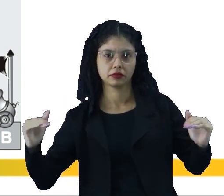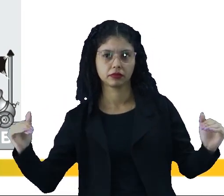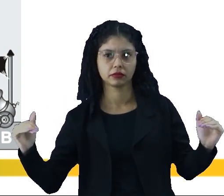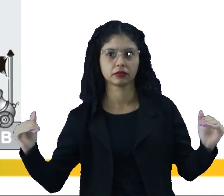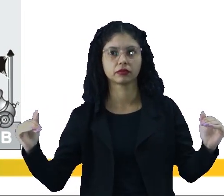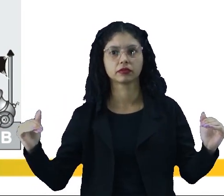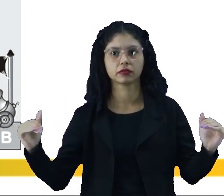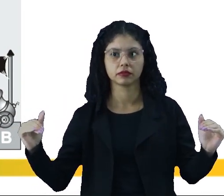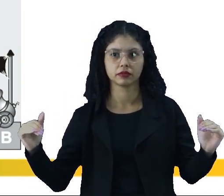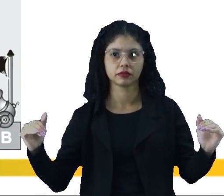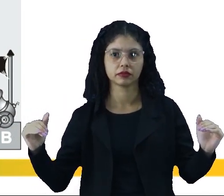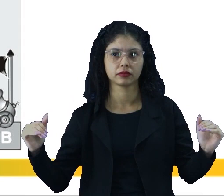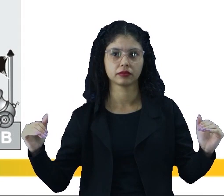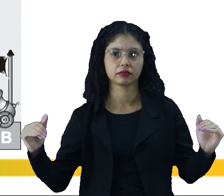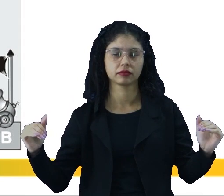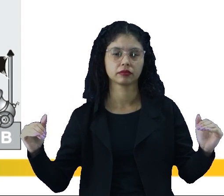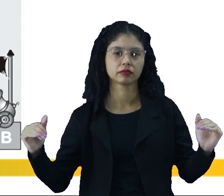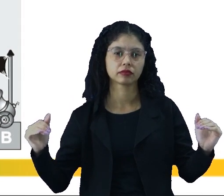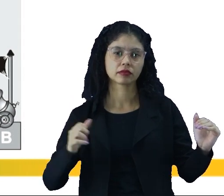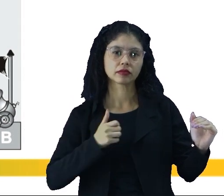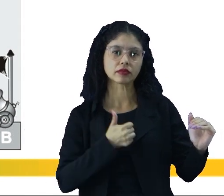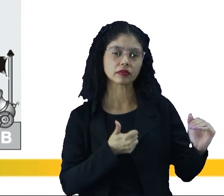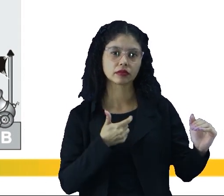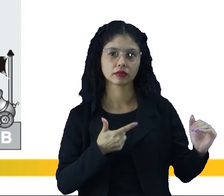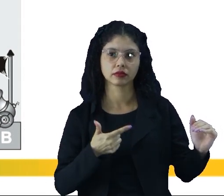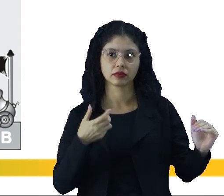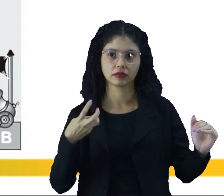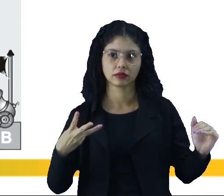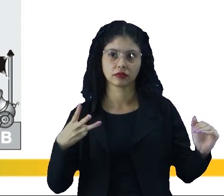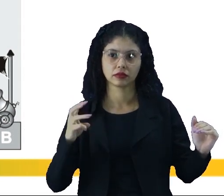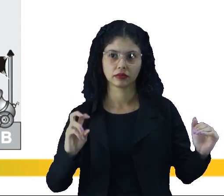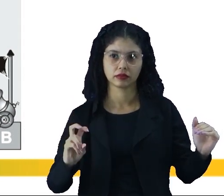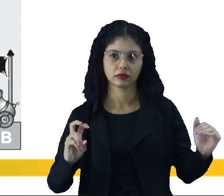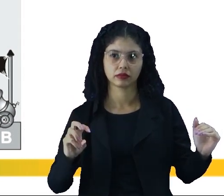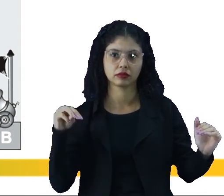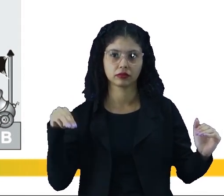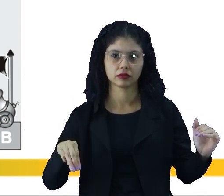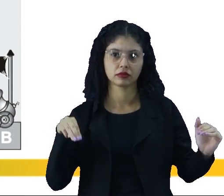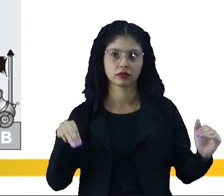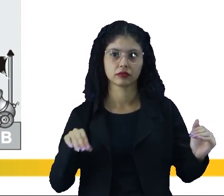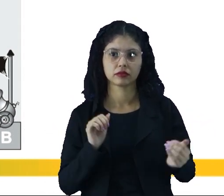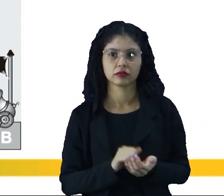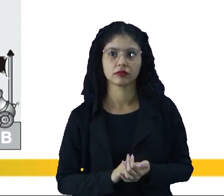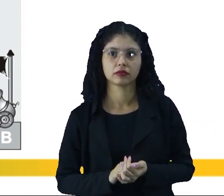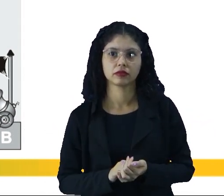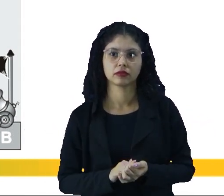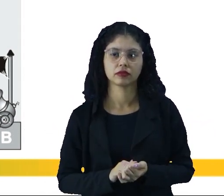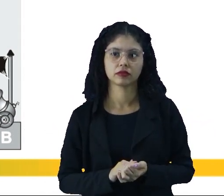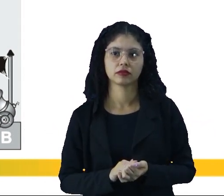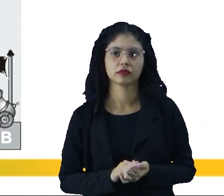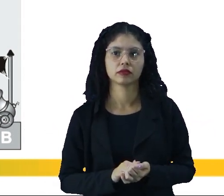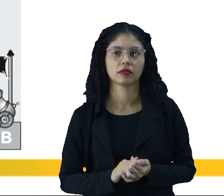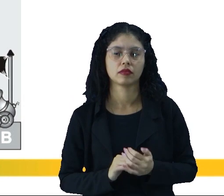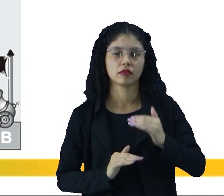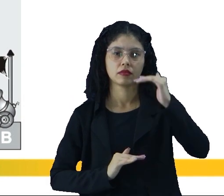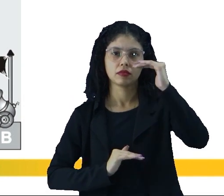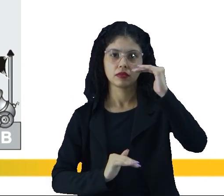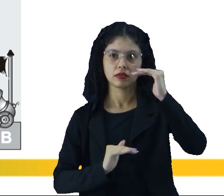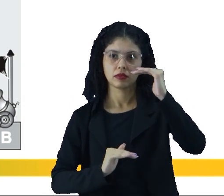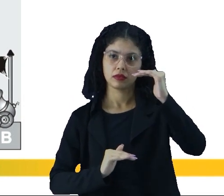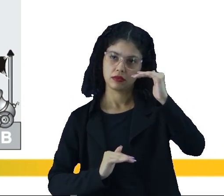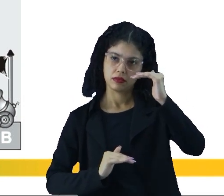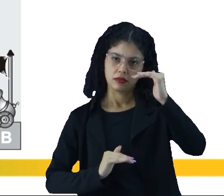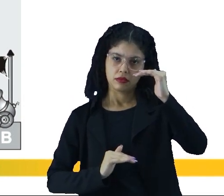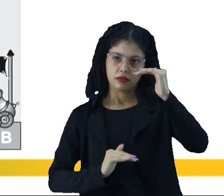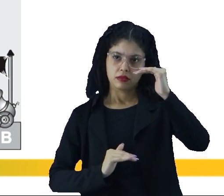a altura ali da primeira superfície onde está o canhão A de 35 metros. E o alcance ali, né, entre eles, né, do ponto A